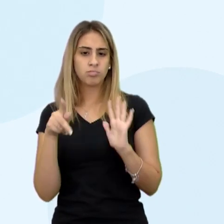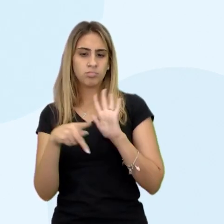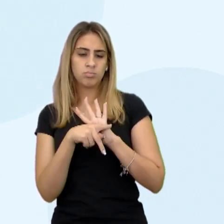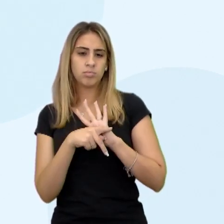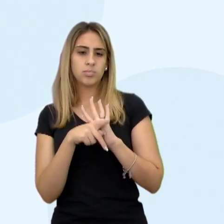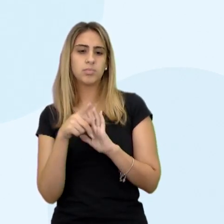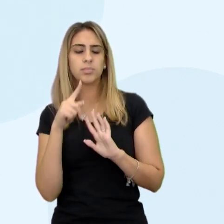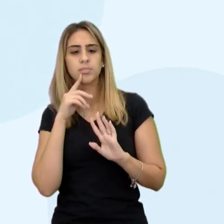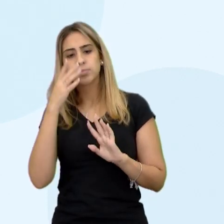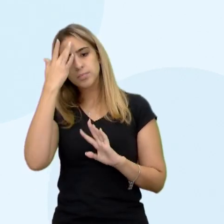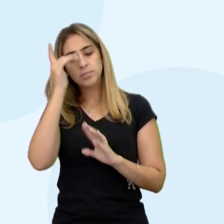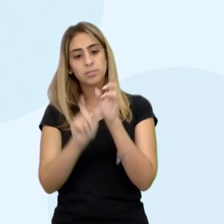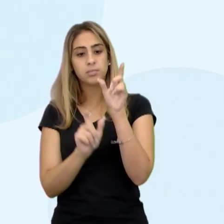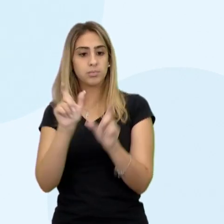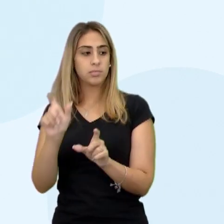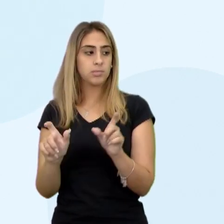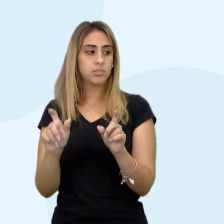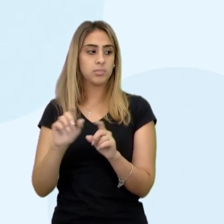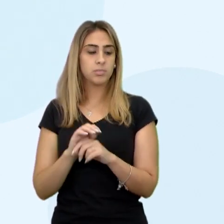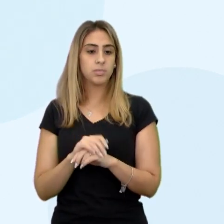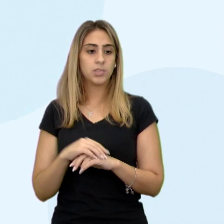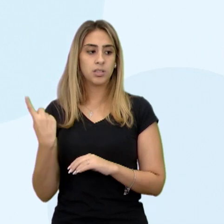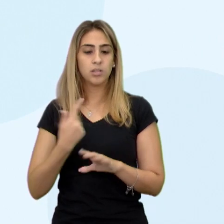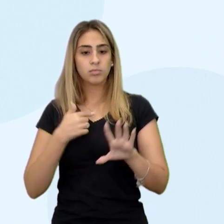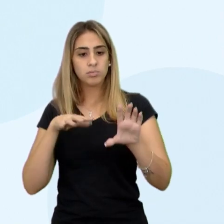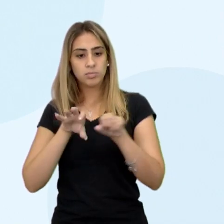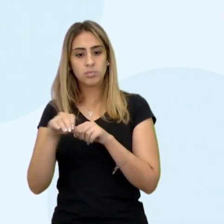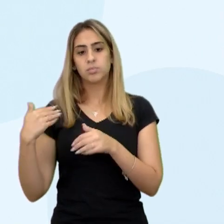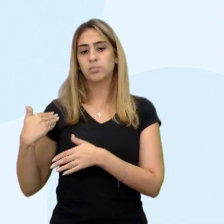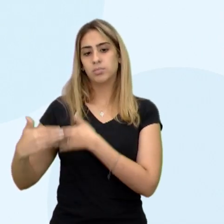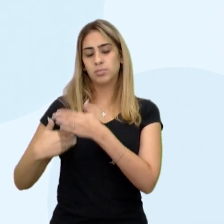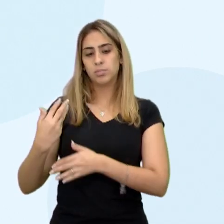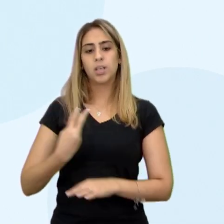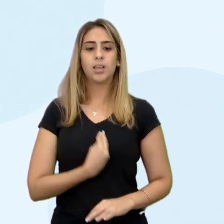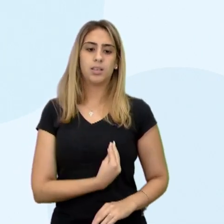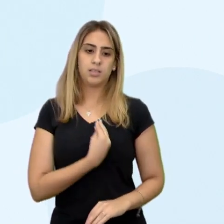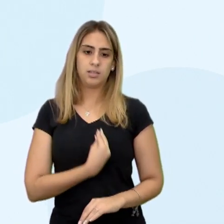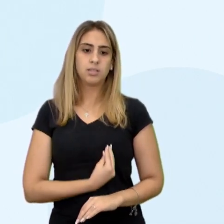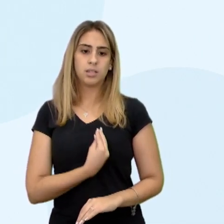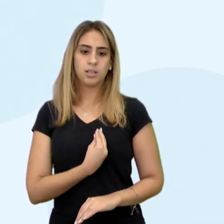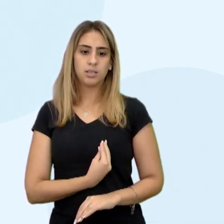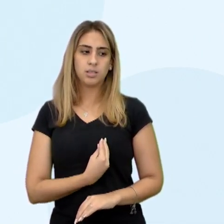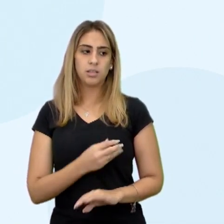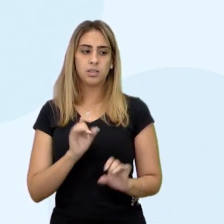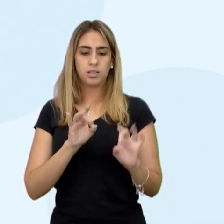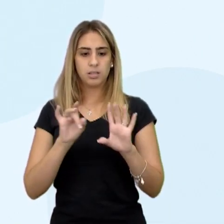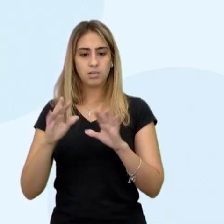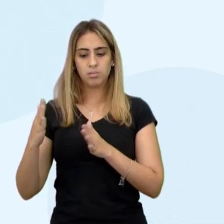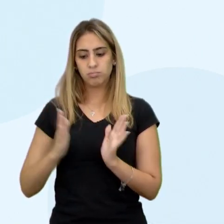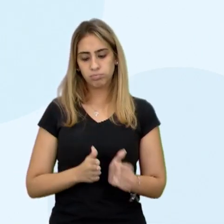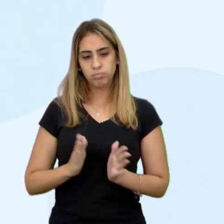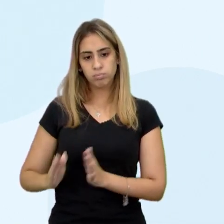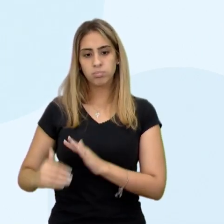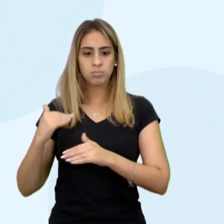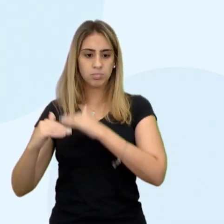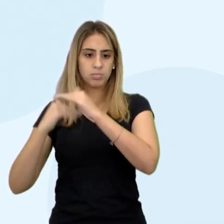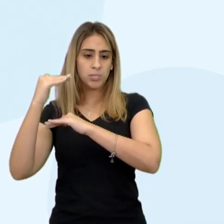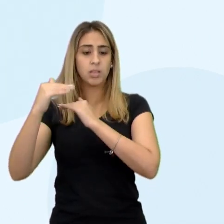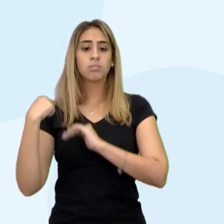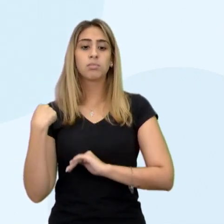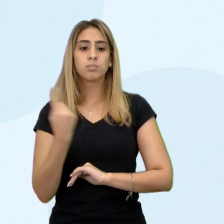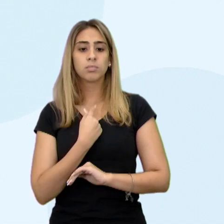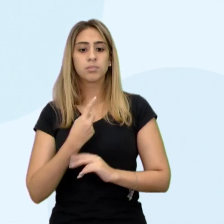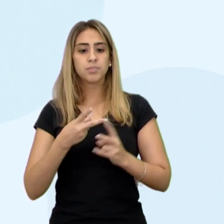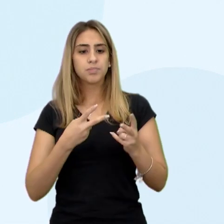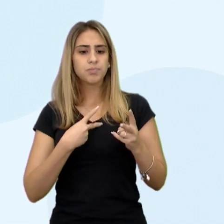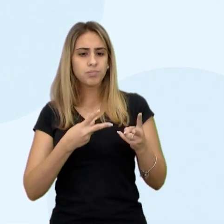Somos sujeitos em formação, ou seja, somos formados ao longo da nossa existência. A cada etapa da evolução, recebemos uma espécie